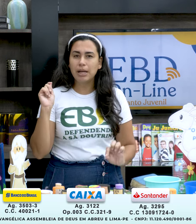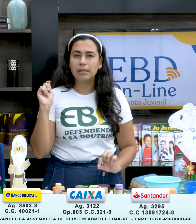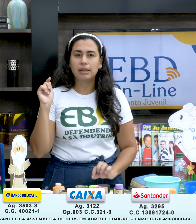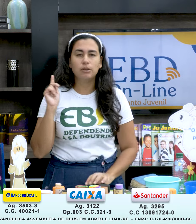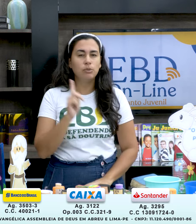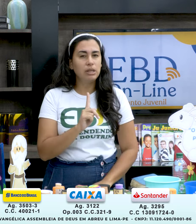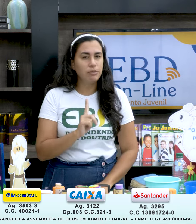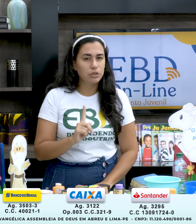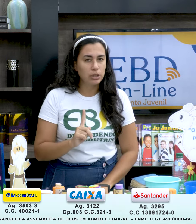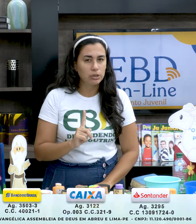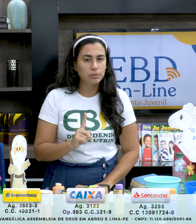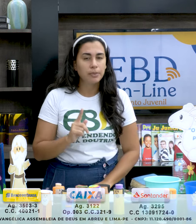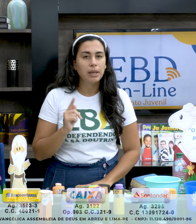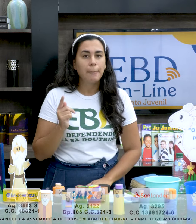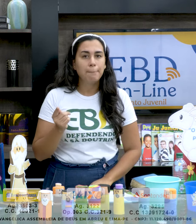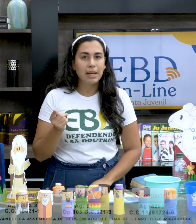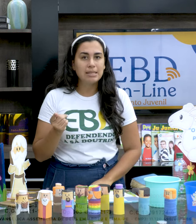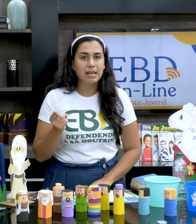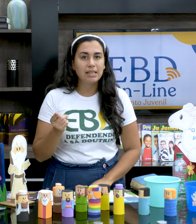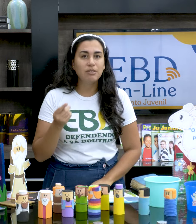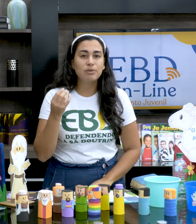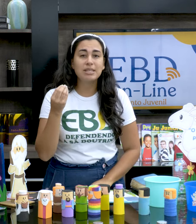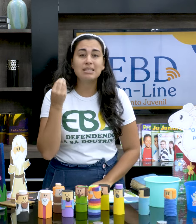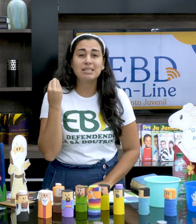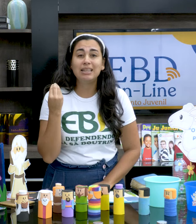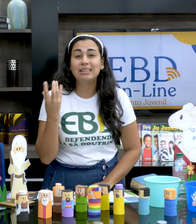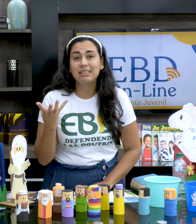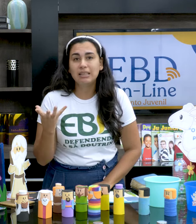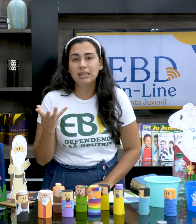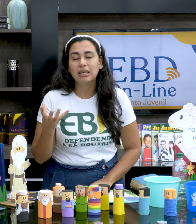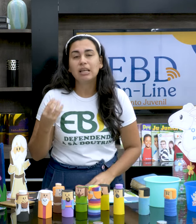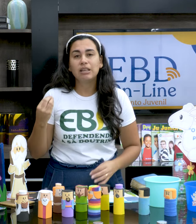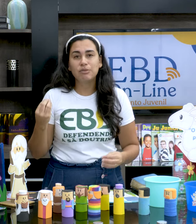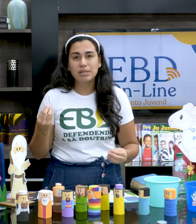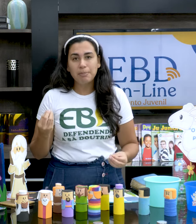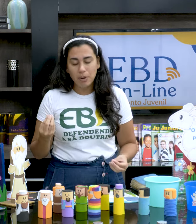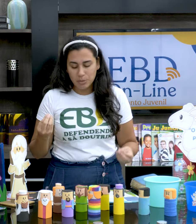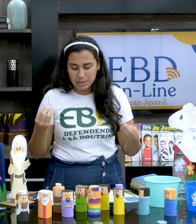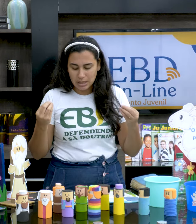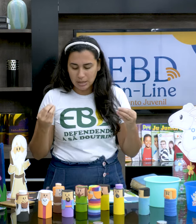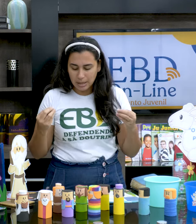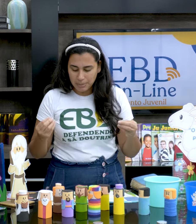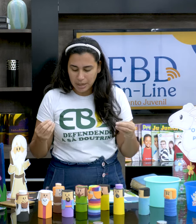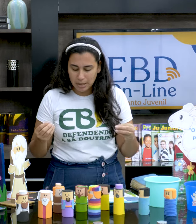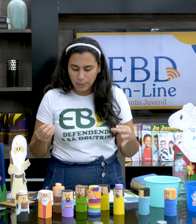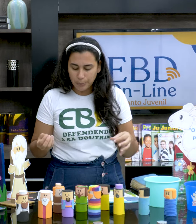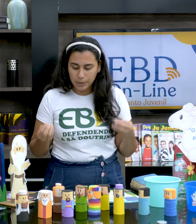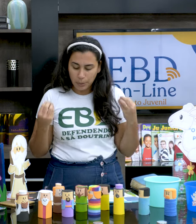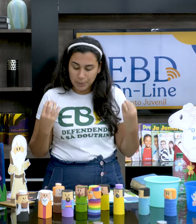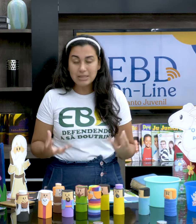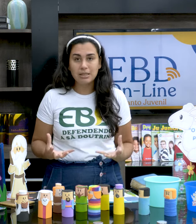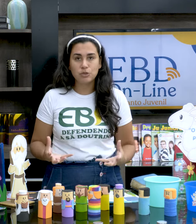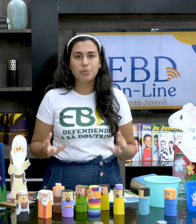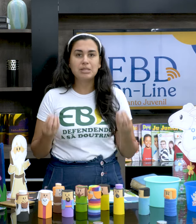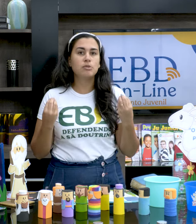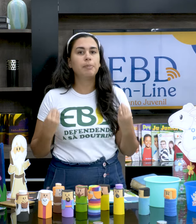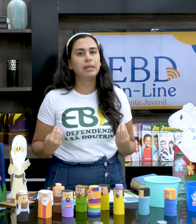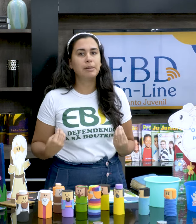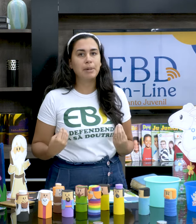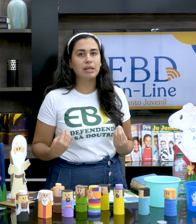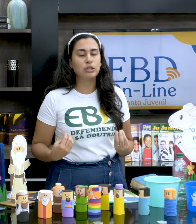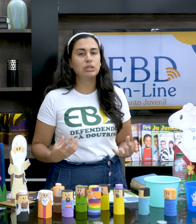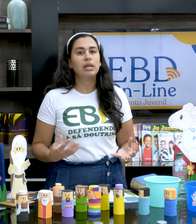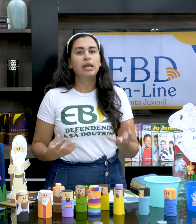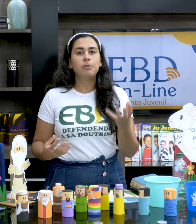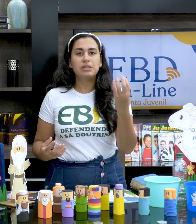estou lembrada onde ele fica escrito, mas aí que você se dedique, que você possa lembrar, não, eu preciso